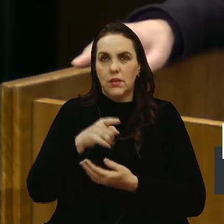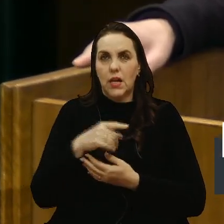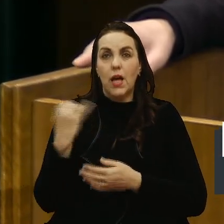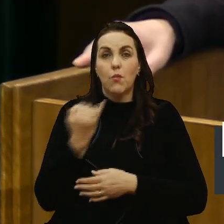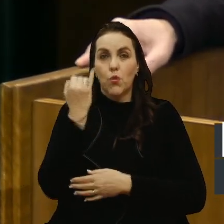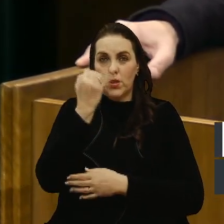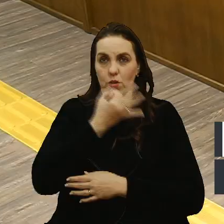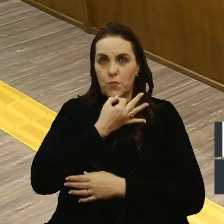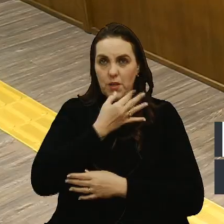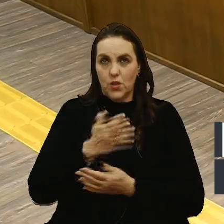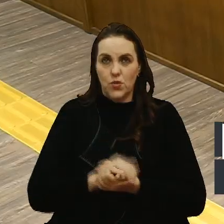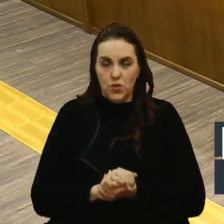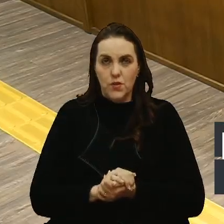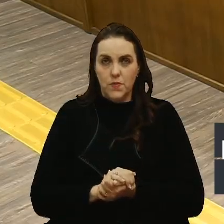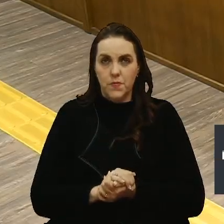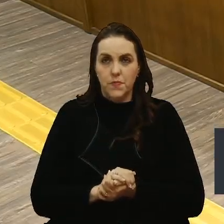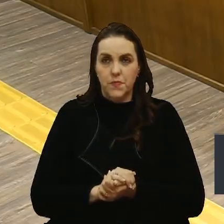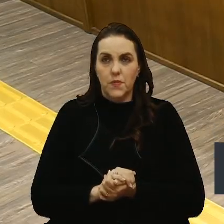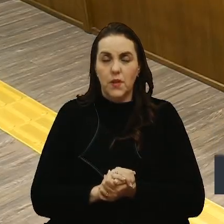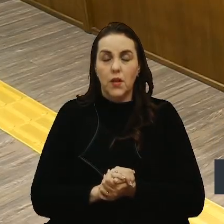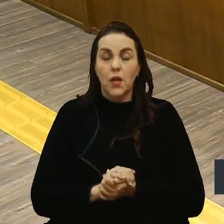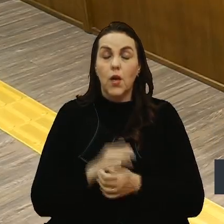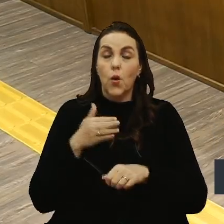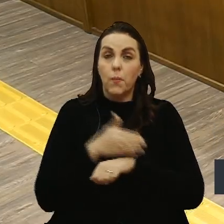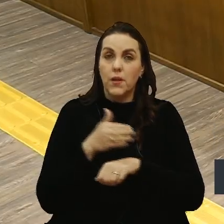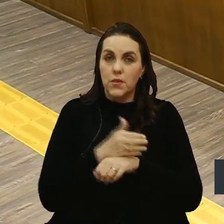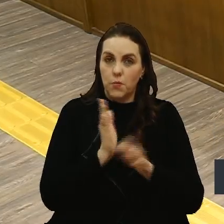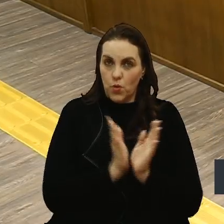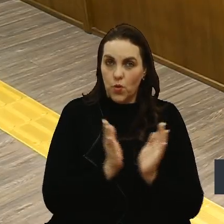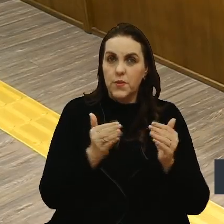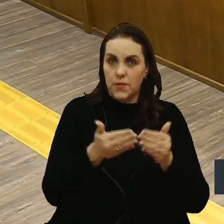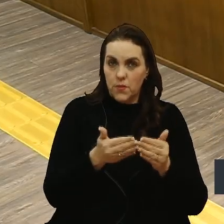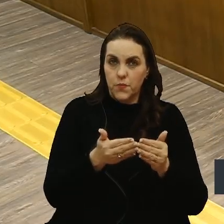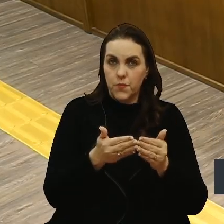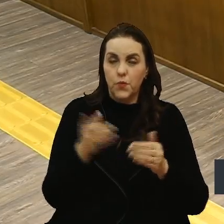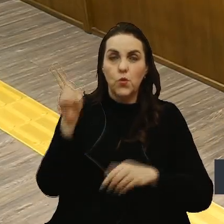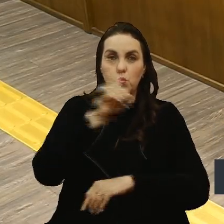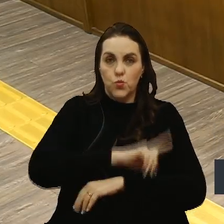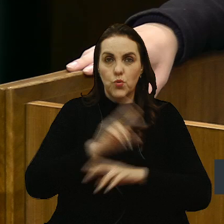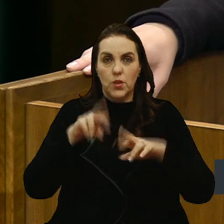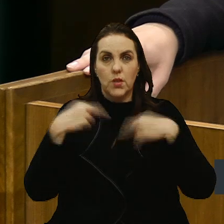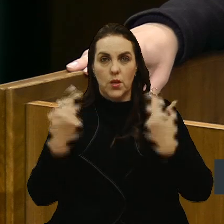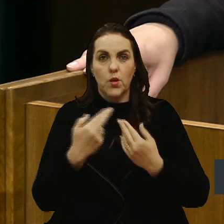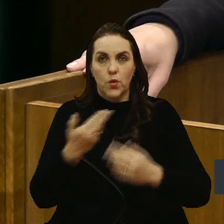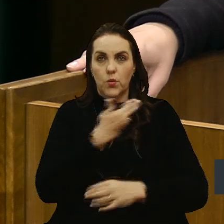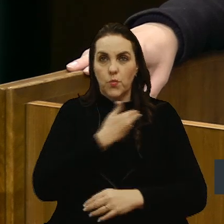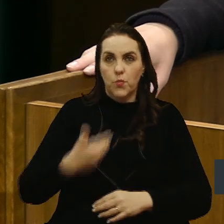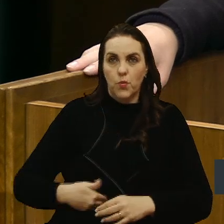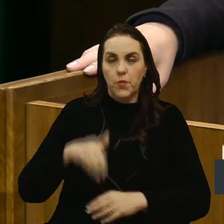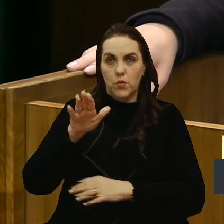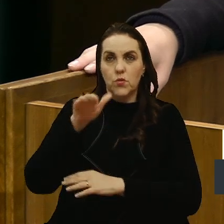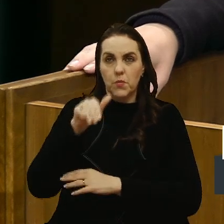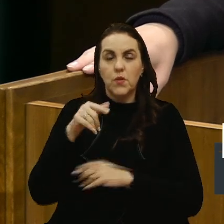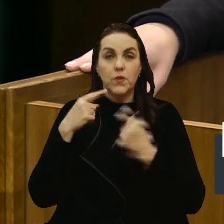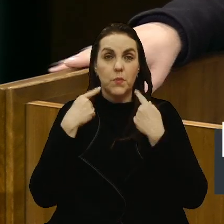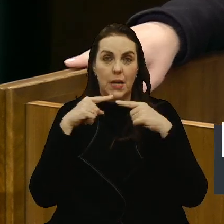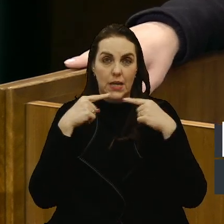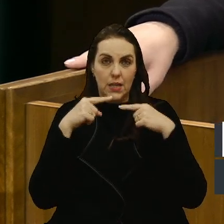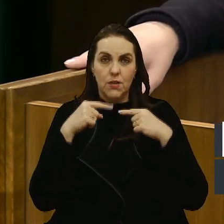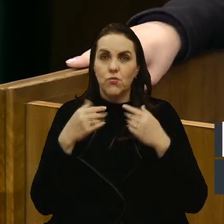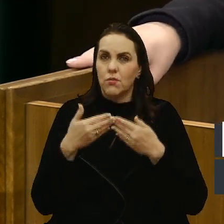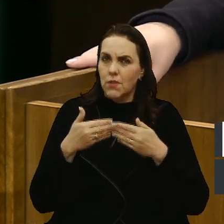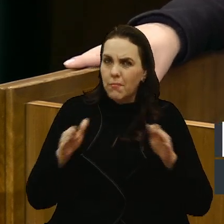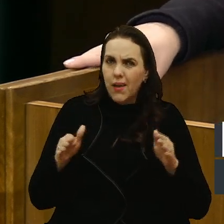Sul. Primeiro, eu faço parte da comissão e no dia da audiência pública chamada, fiz uma crítica aqui aberta,